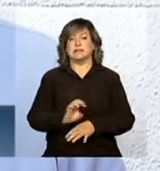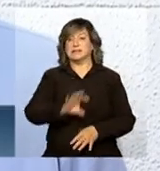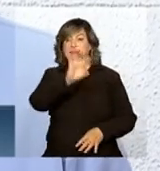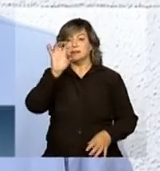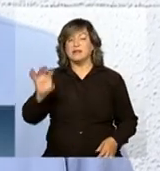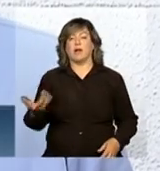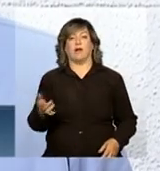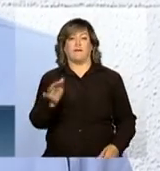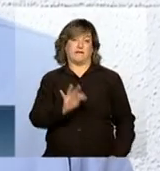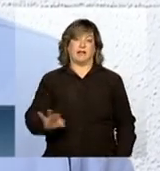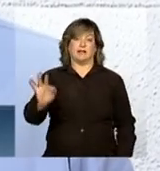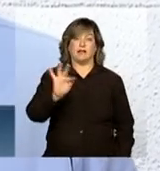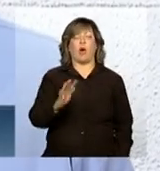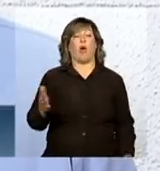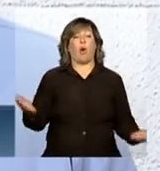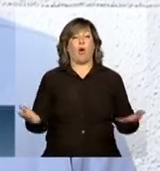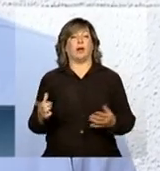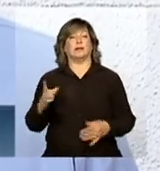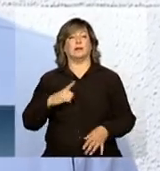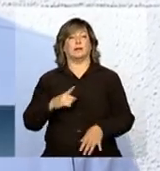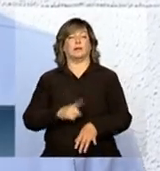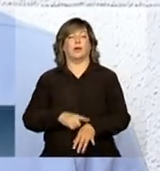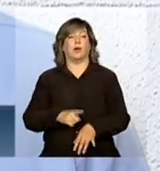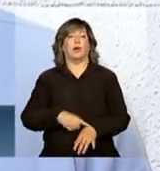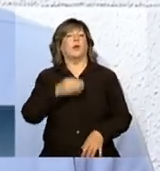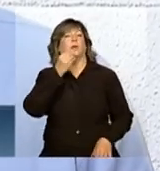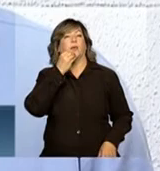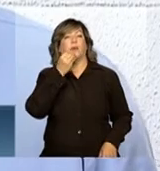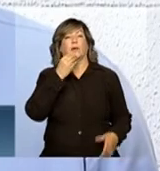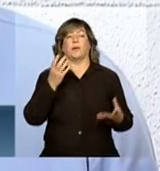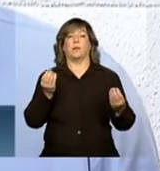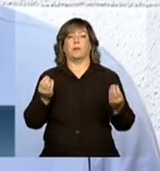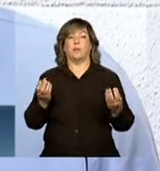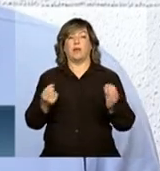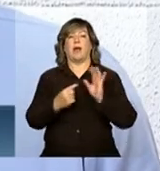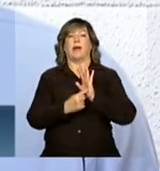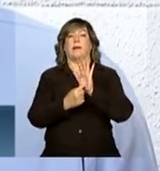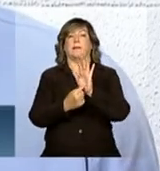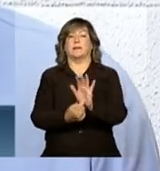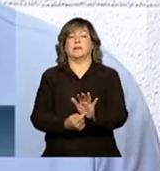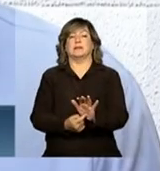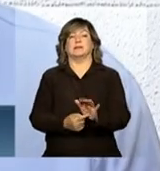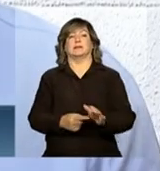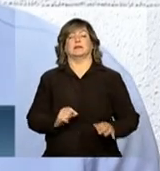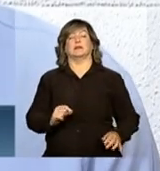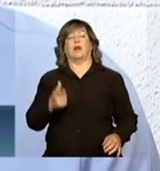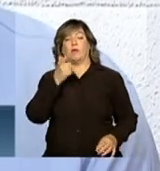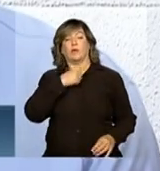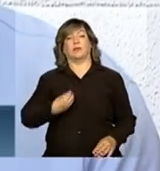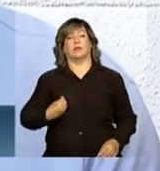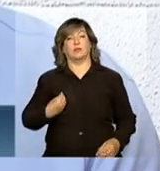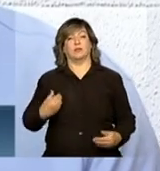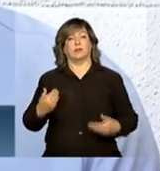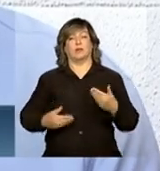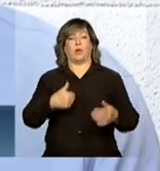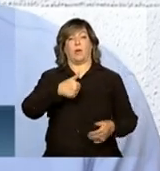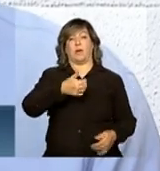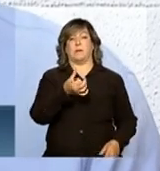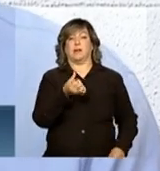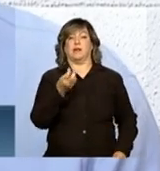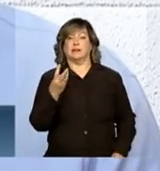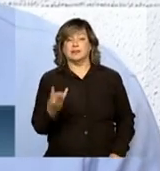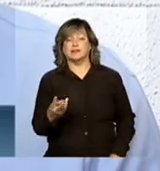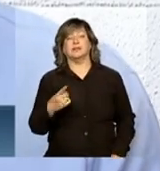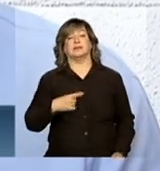tem um espaço e um ambiente muito forte de discussão e de apresentar resoluções. E as coisas estão acontecendo. A 163 está